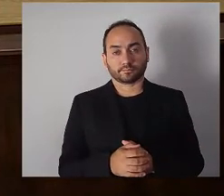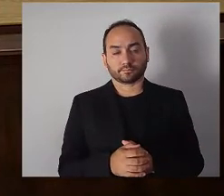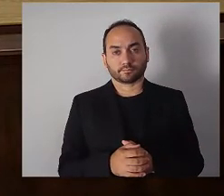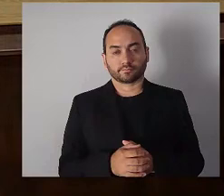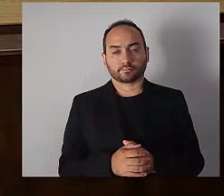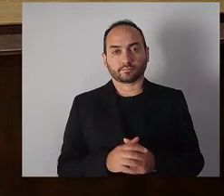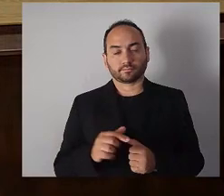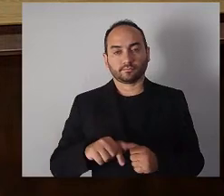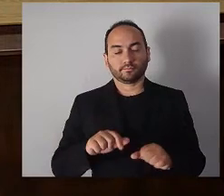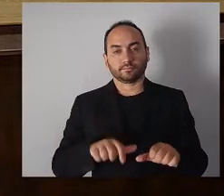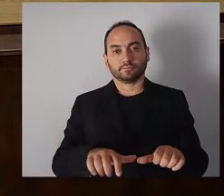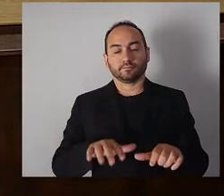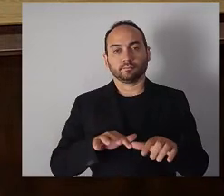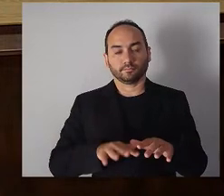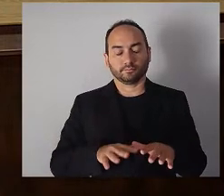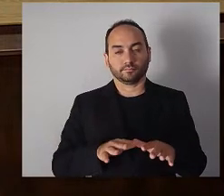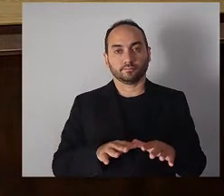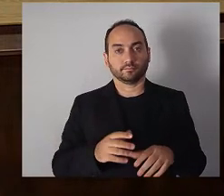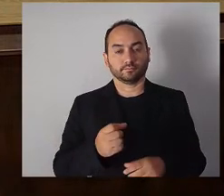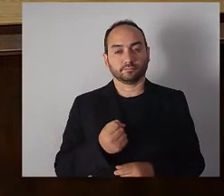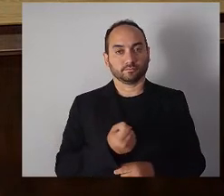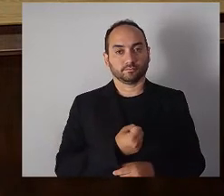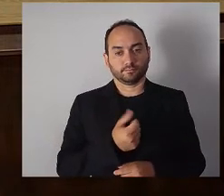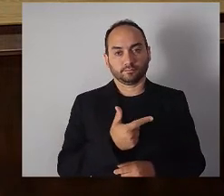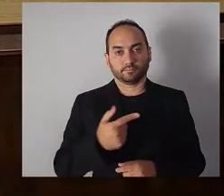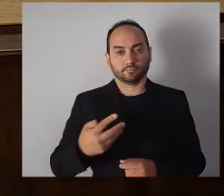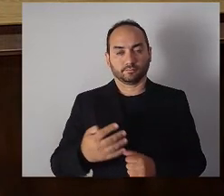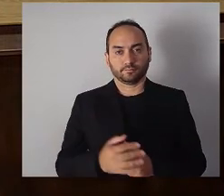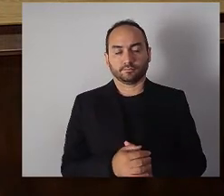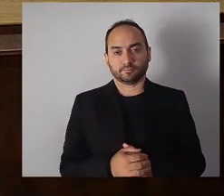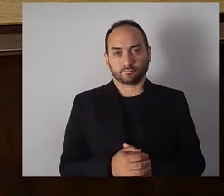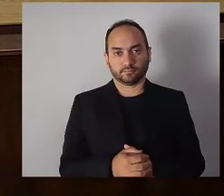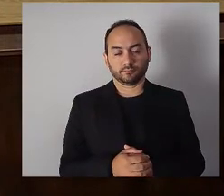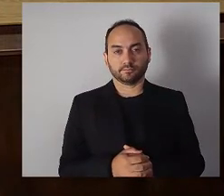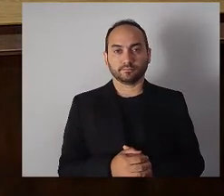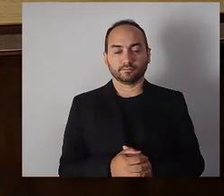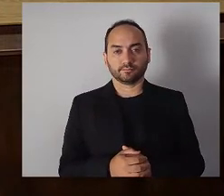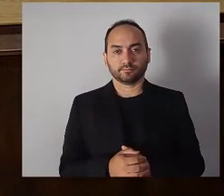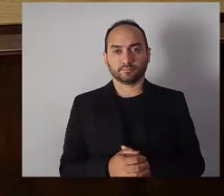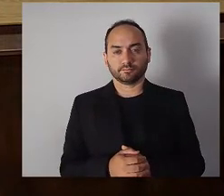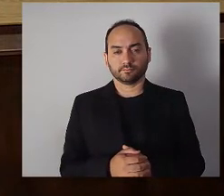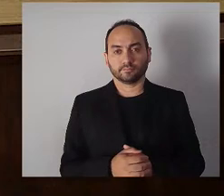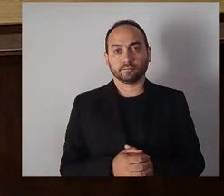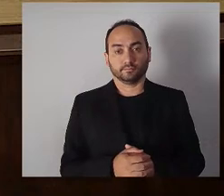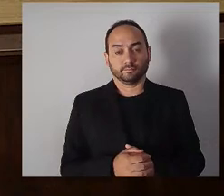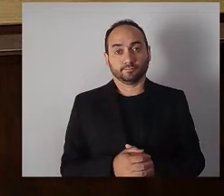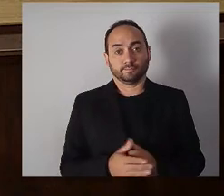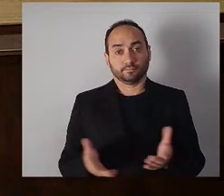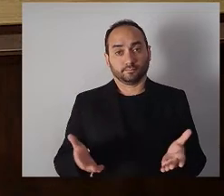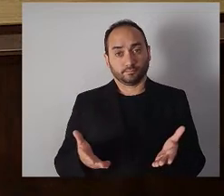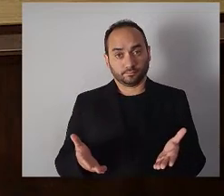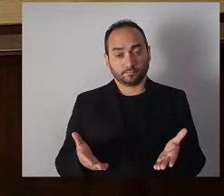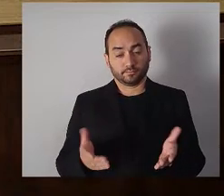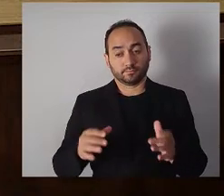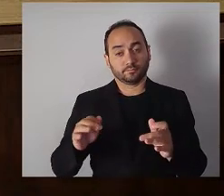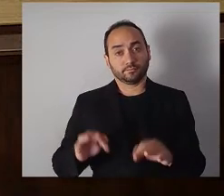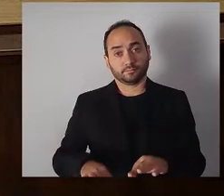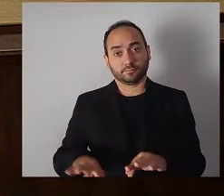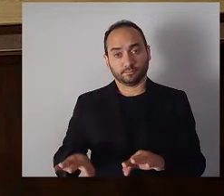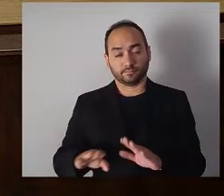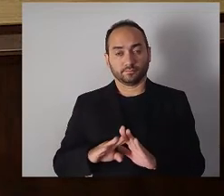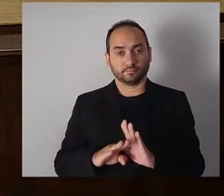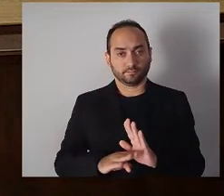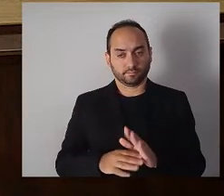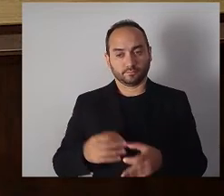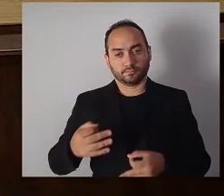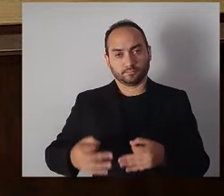nossa sessão de número 24, a 24ª sessão. Agora eu encerro a pauta judicial